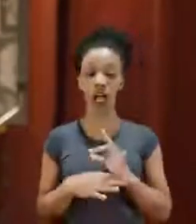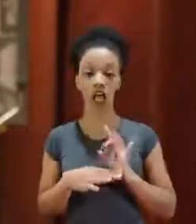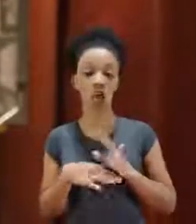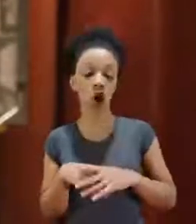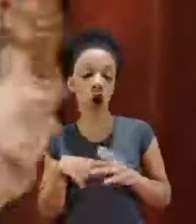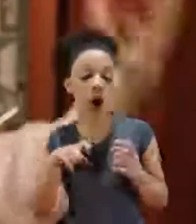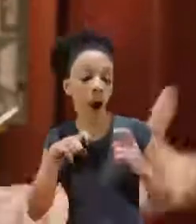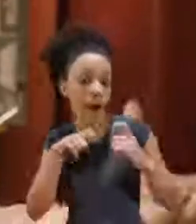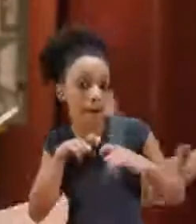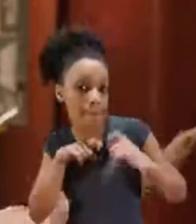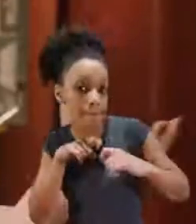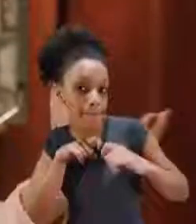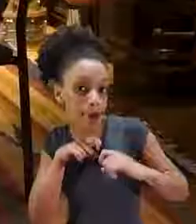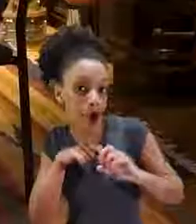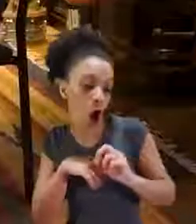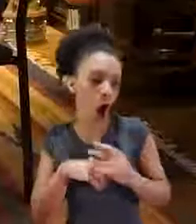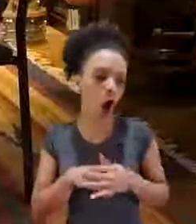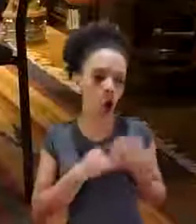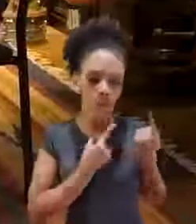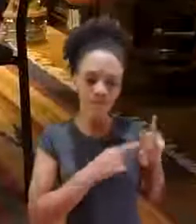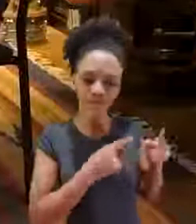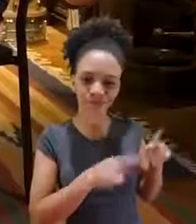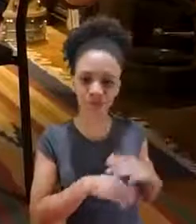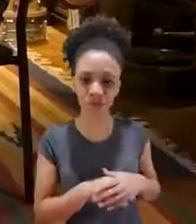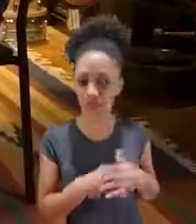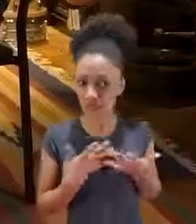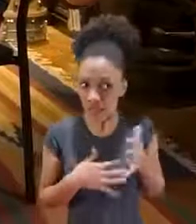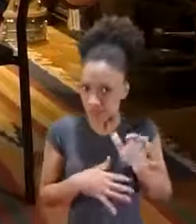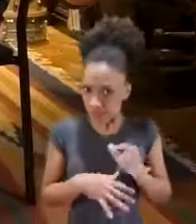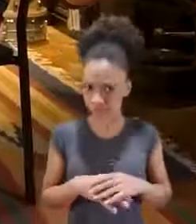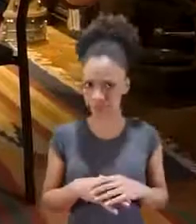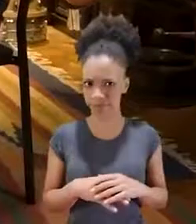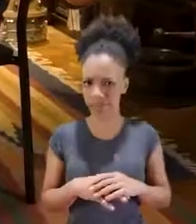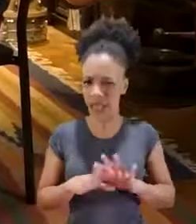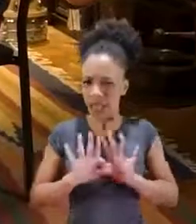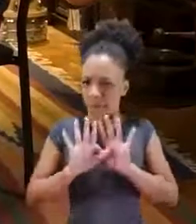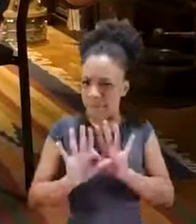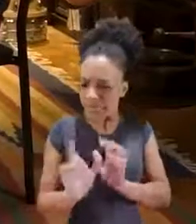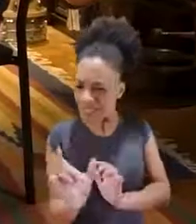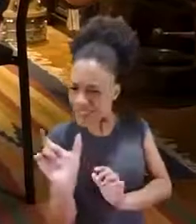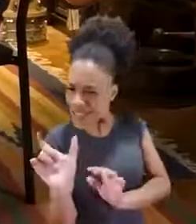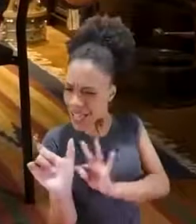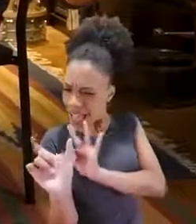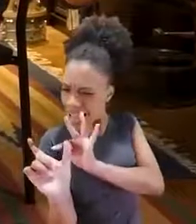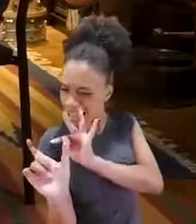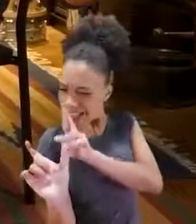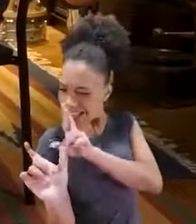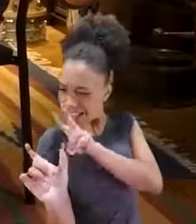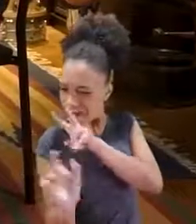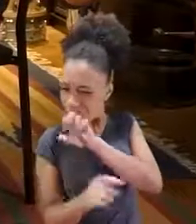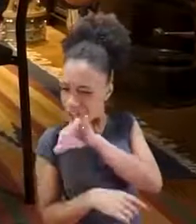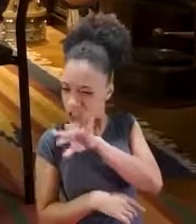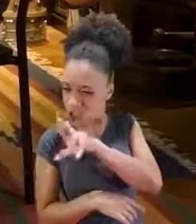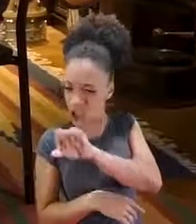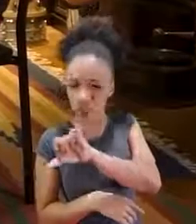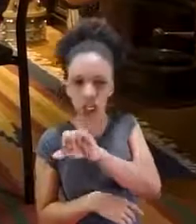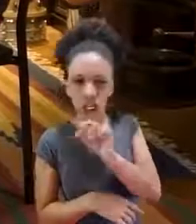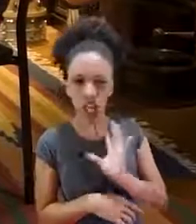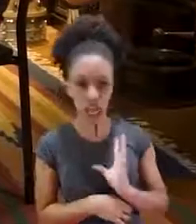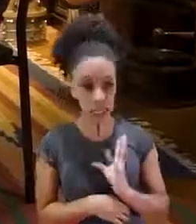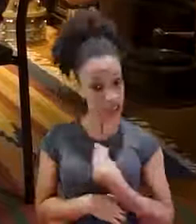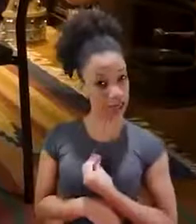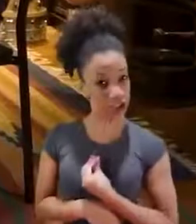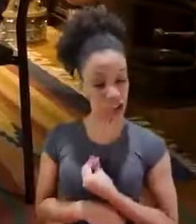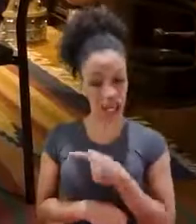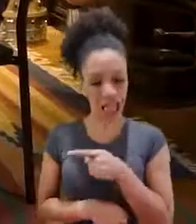consumido somente para sexo ou ser motivo de chacota risco é um circo E aí essa palavra travesti Ela Vem com peso de